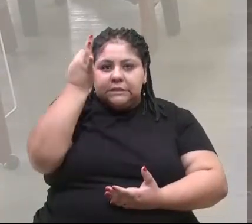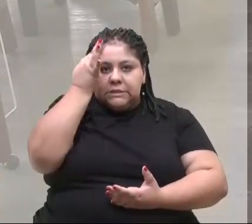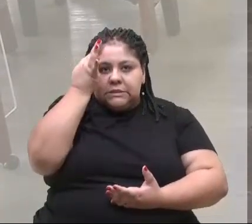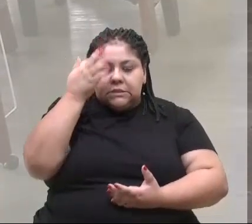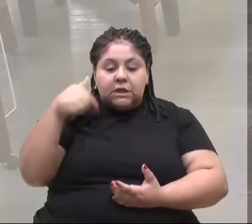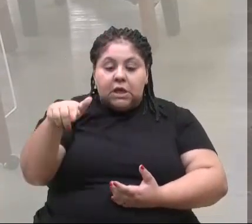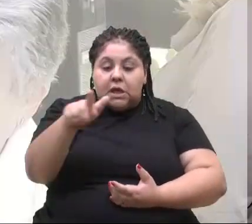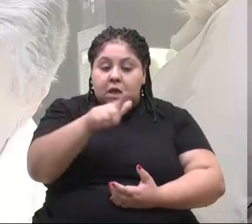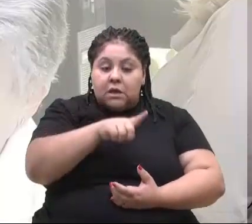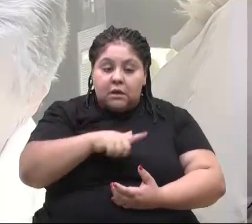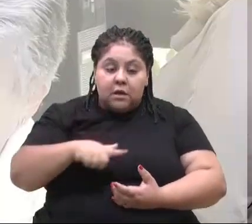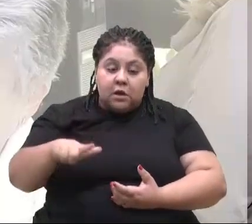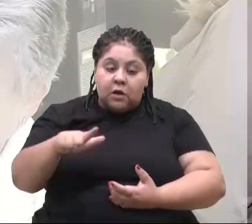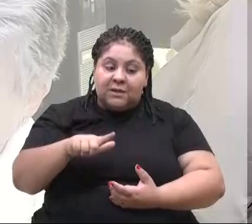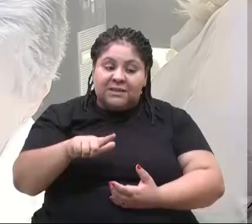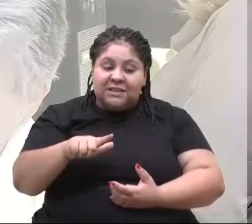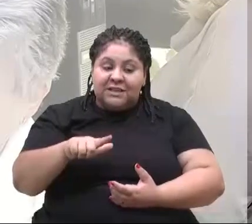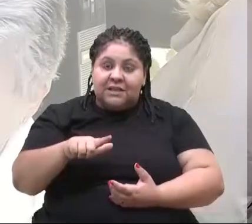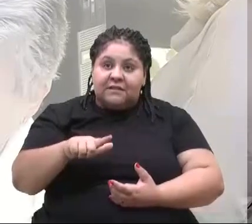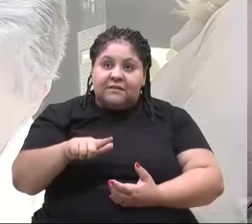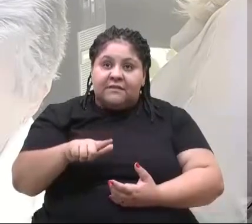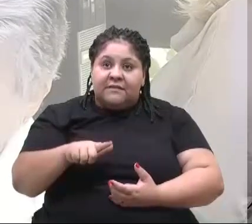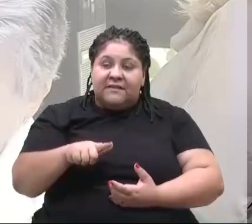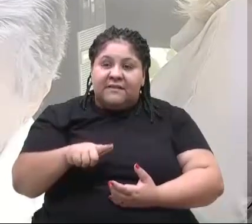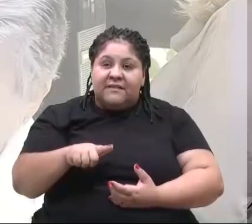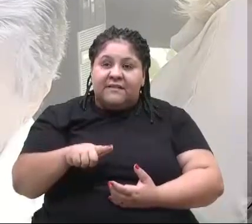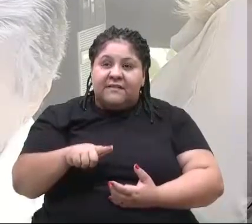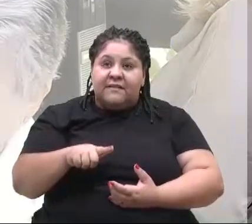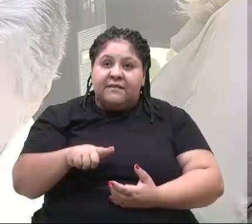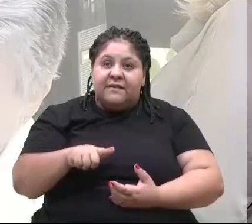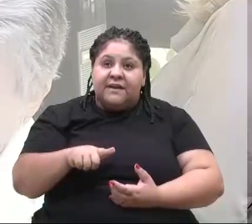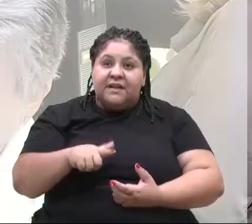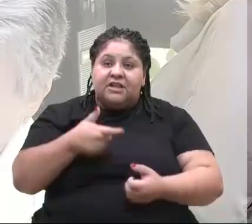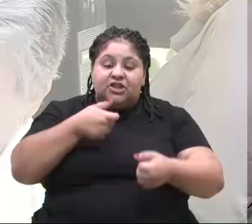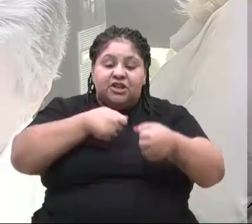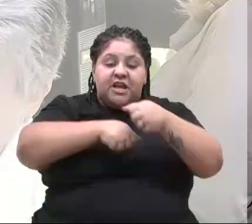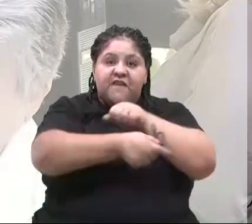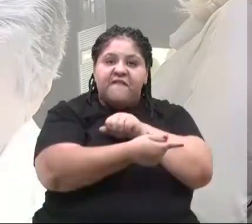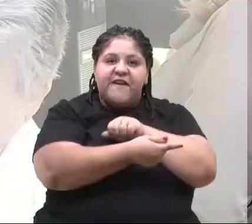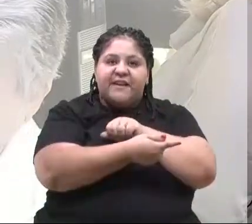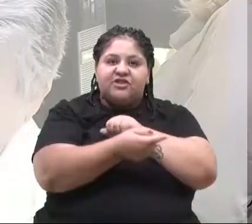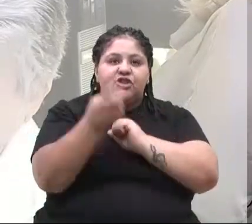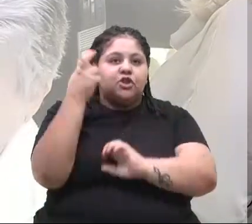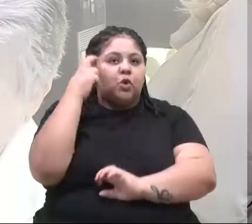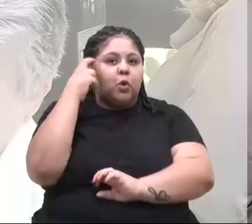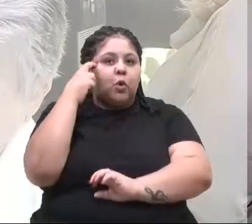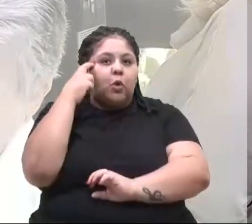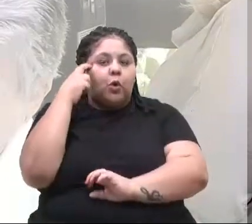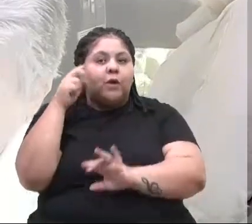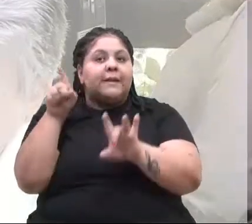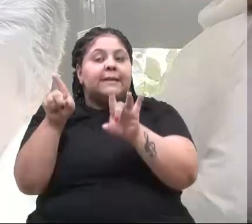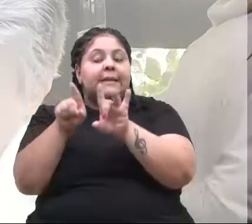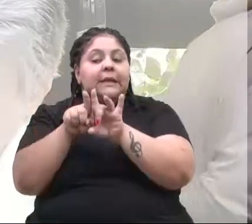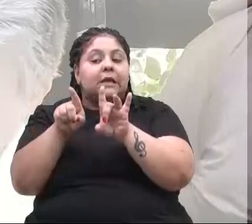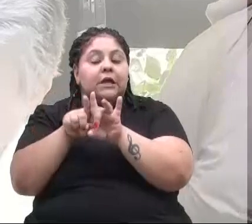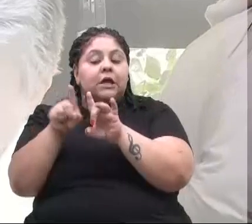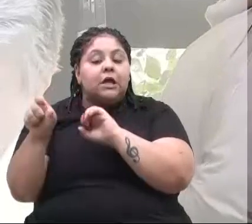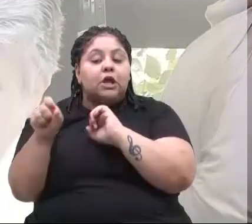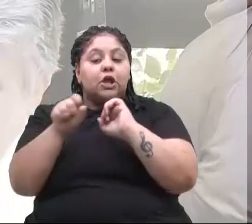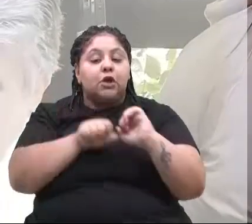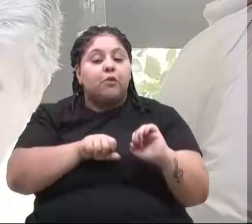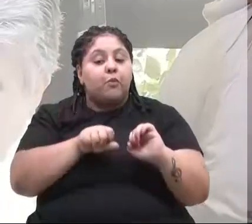a gente investe em cultura, a gente está investindo em algo que